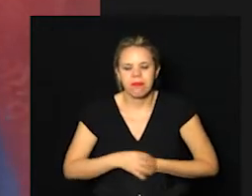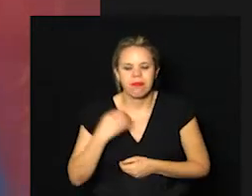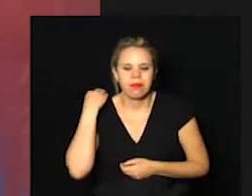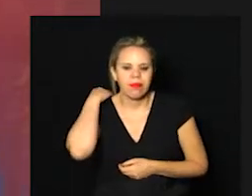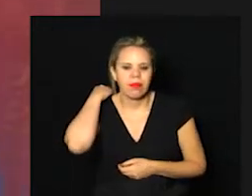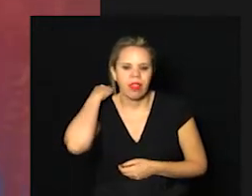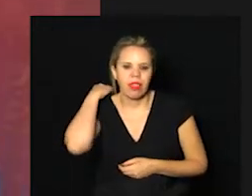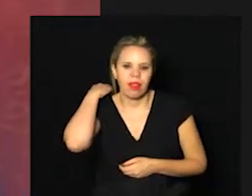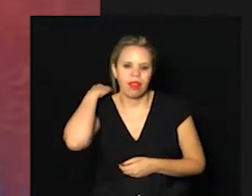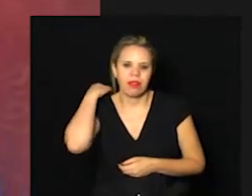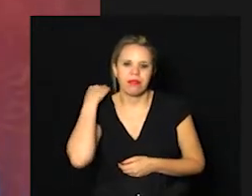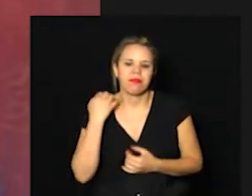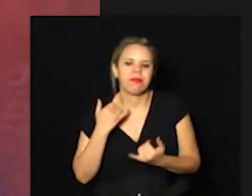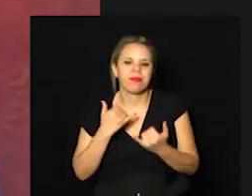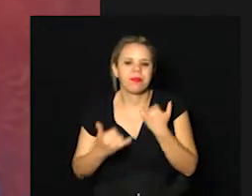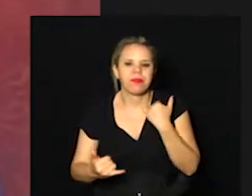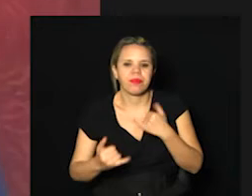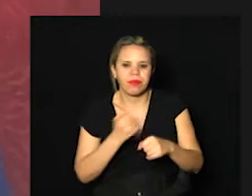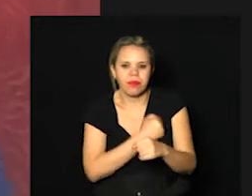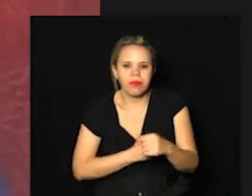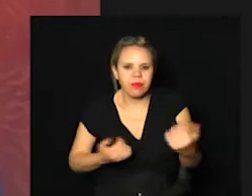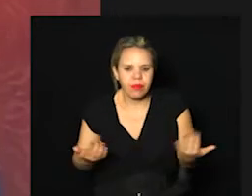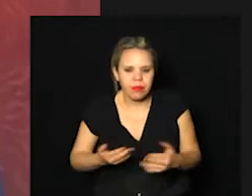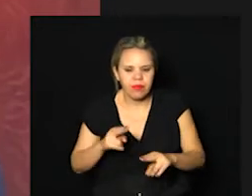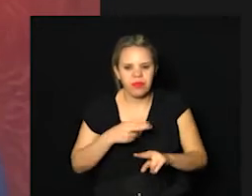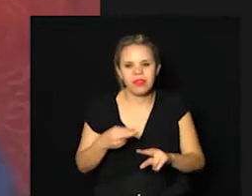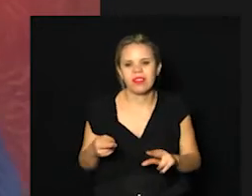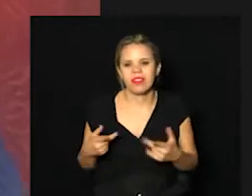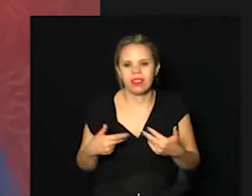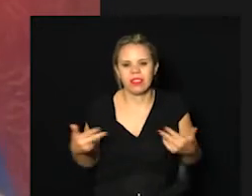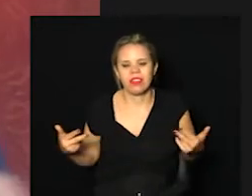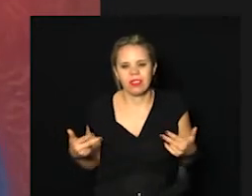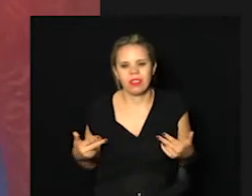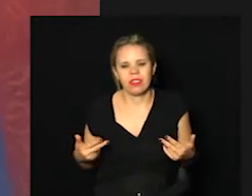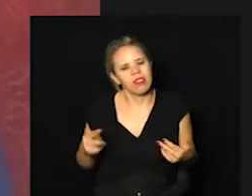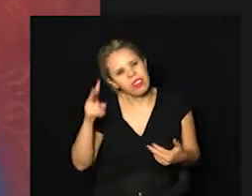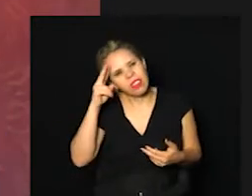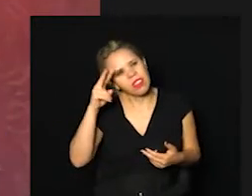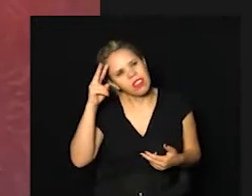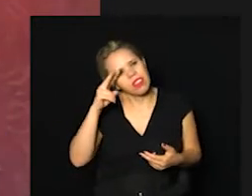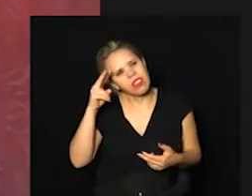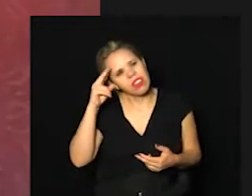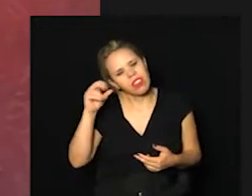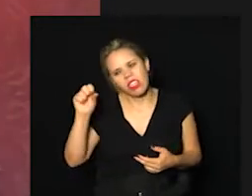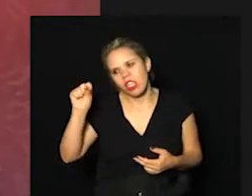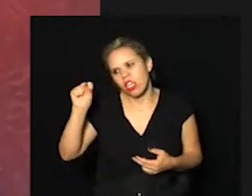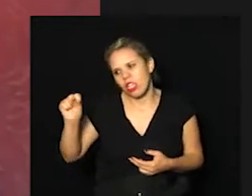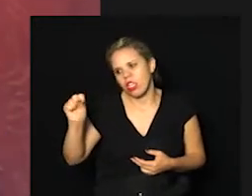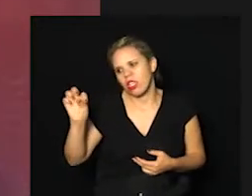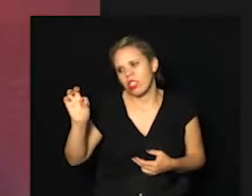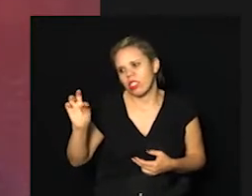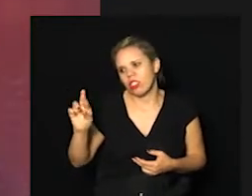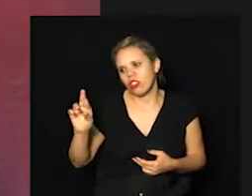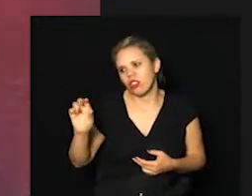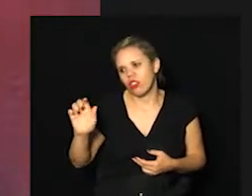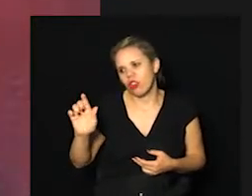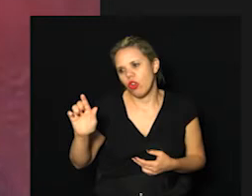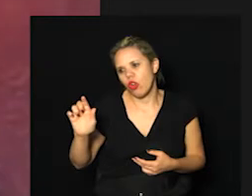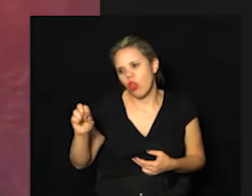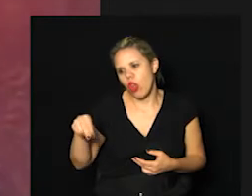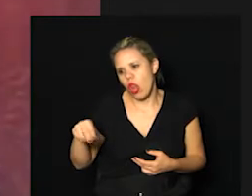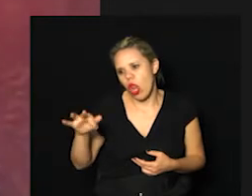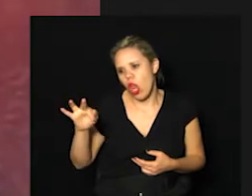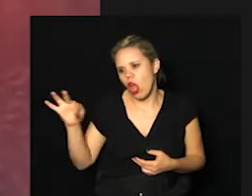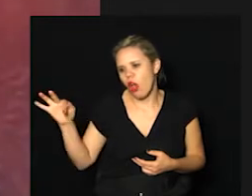a cara da nossa receita de hoje é uma cara ali que lembra muito o estrogonofe, né? Os pedacinhos de bis